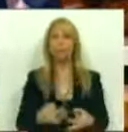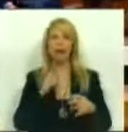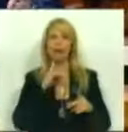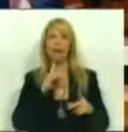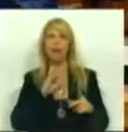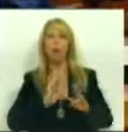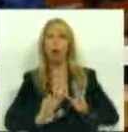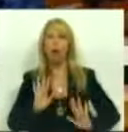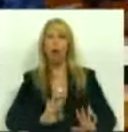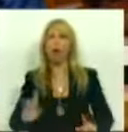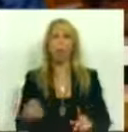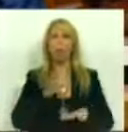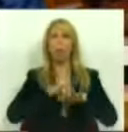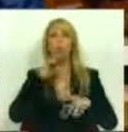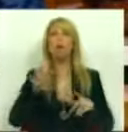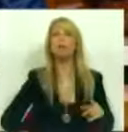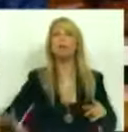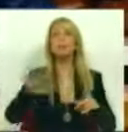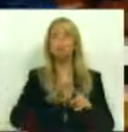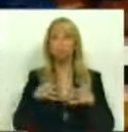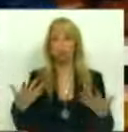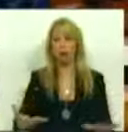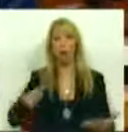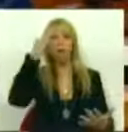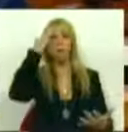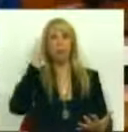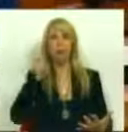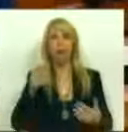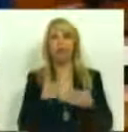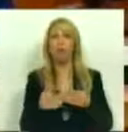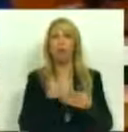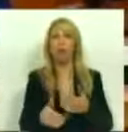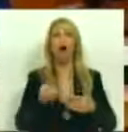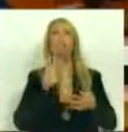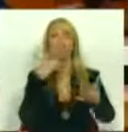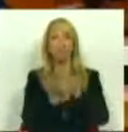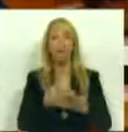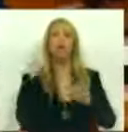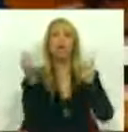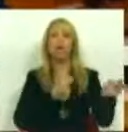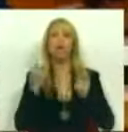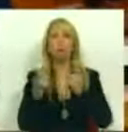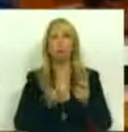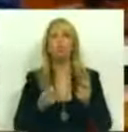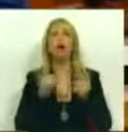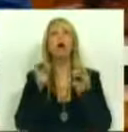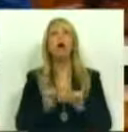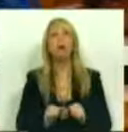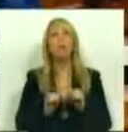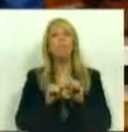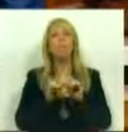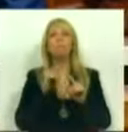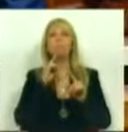esta situação atual e há previsível para os próximos anos lançar a discussão da revisão das pautas aduaneiras